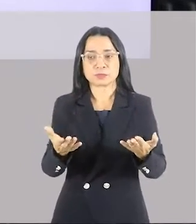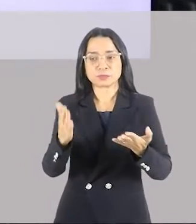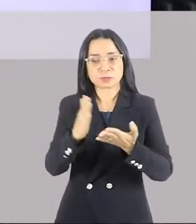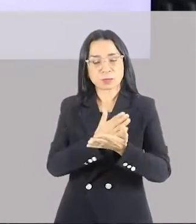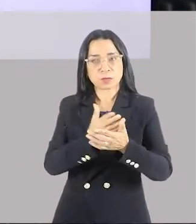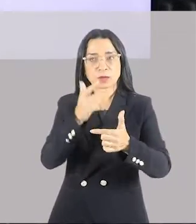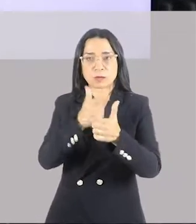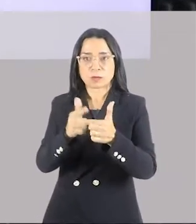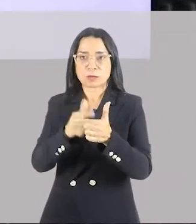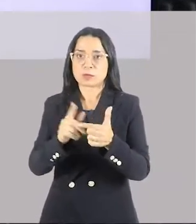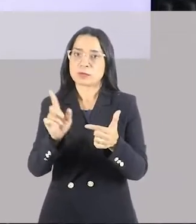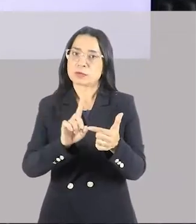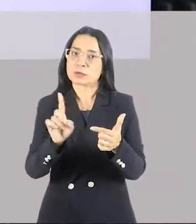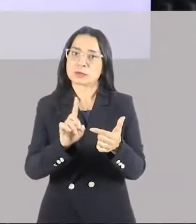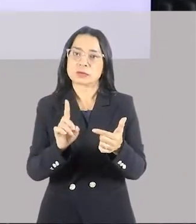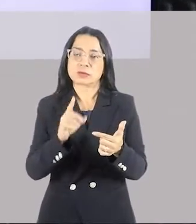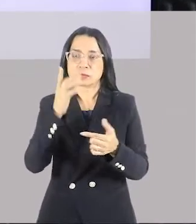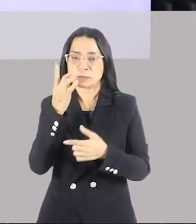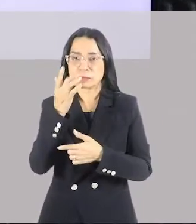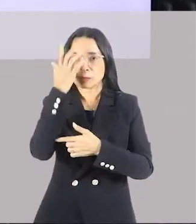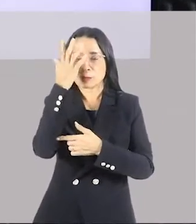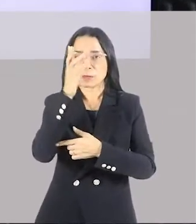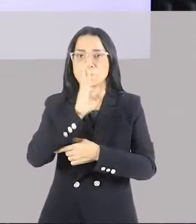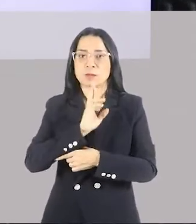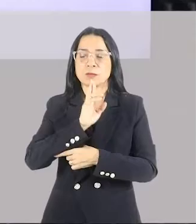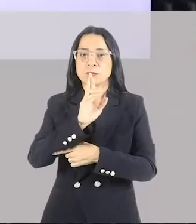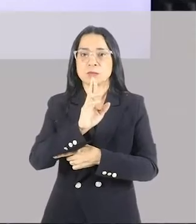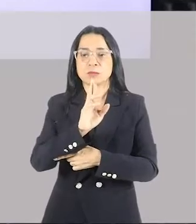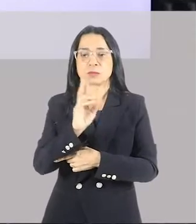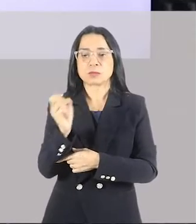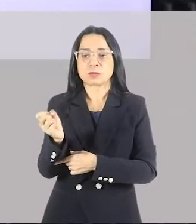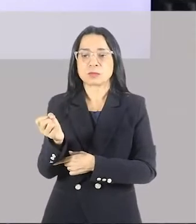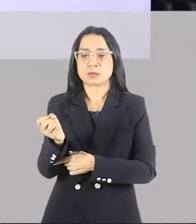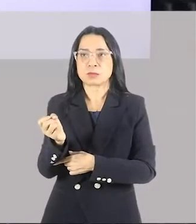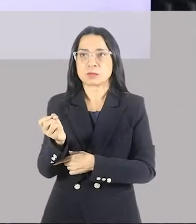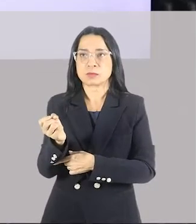algum problema que não é de fácil solução,